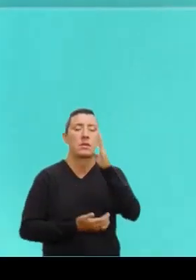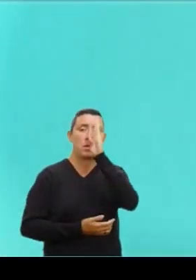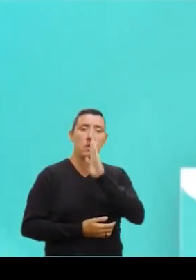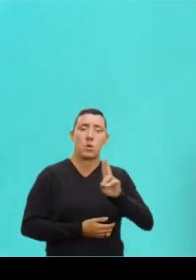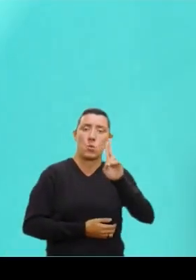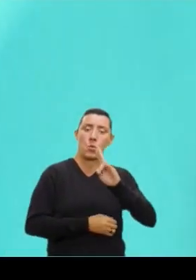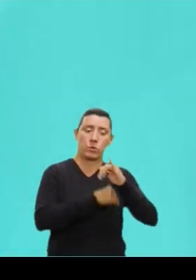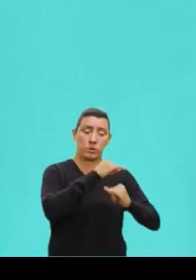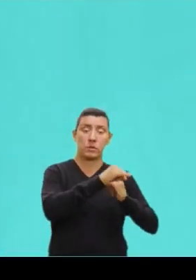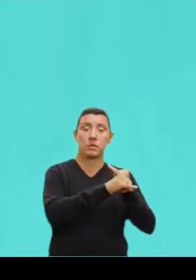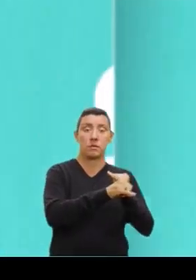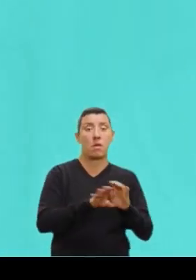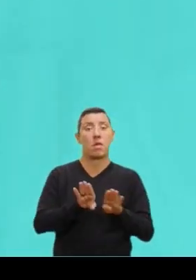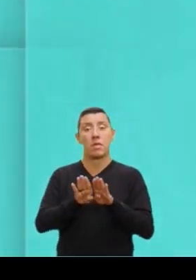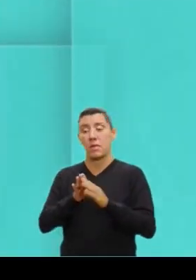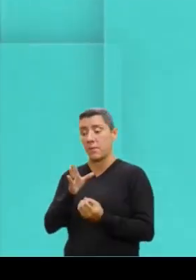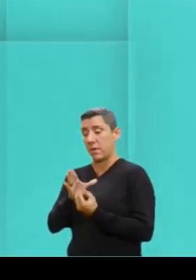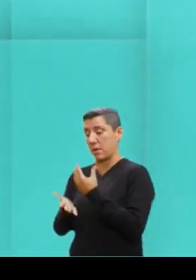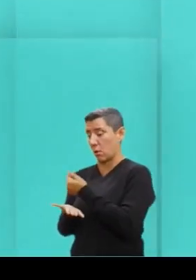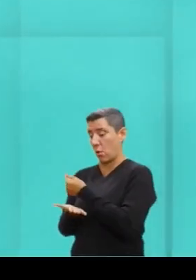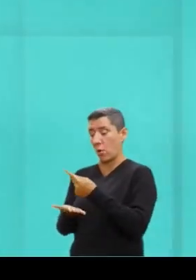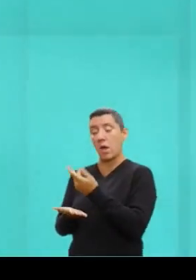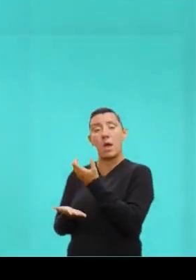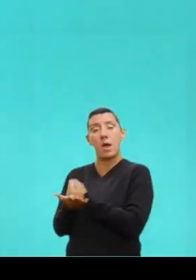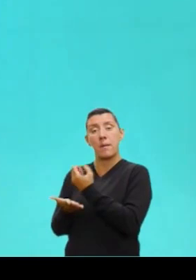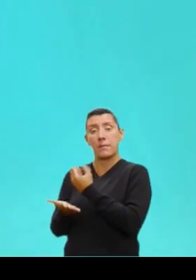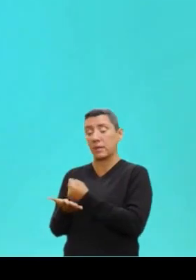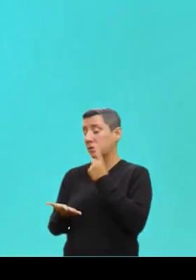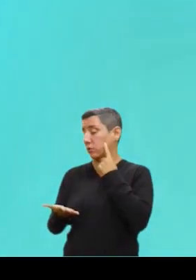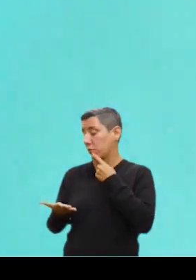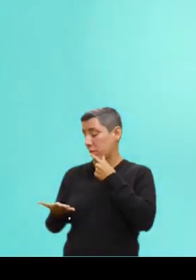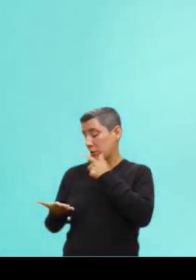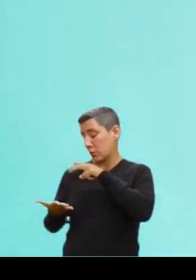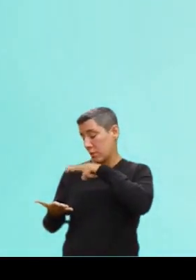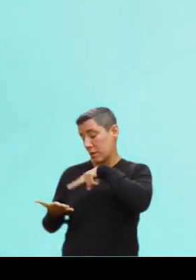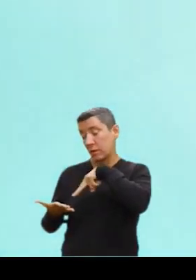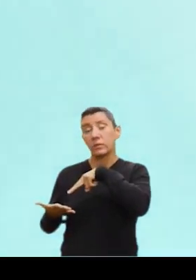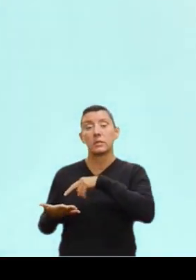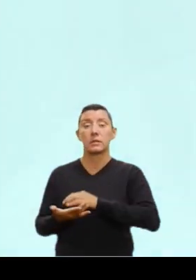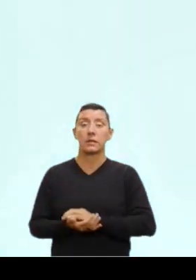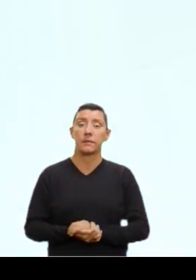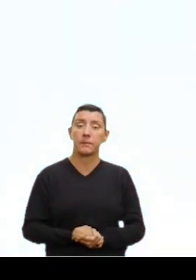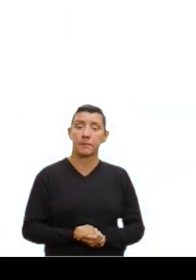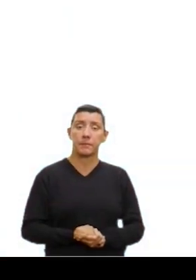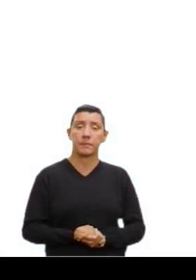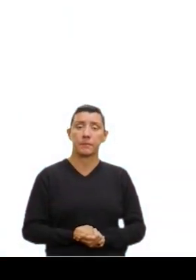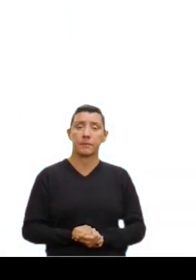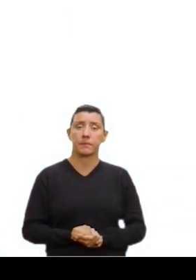criamos Stories tem um aplicativo que ajuda crianças surdas Alerta